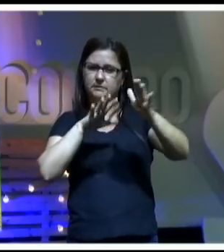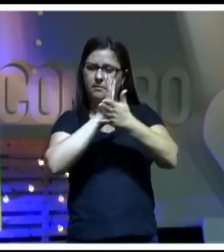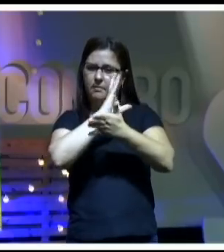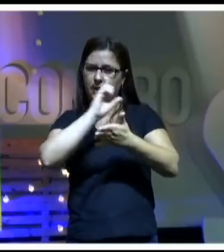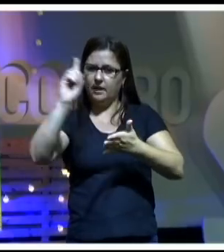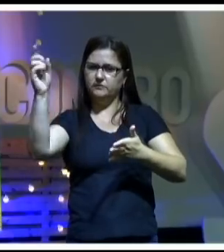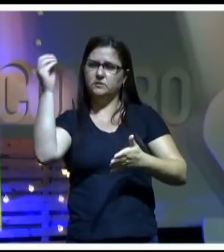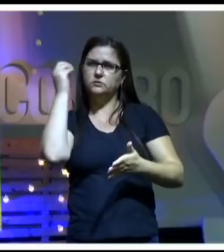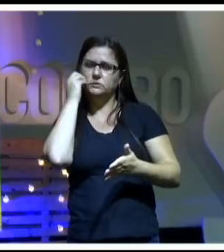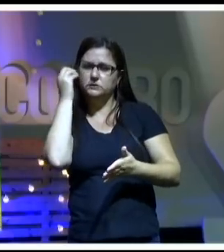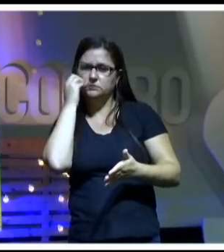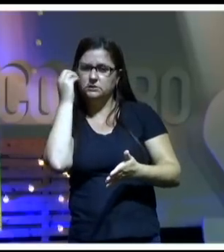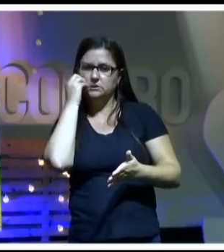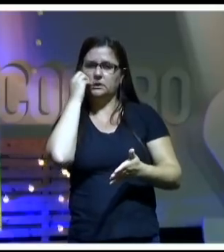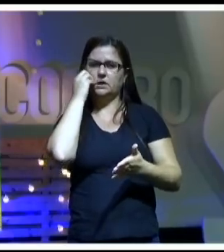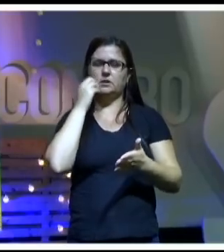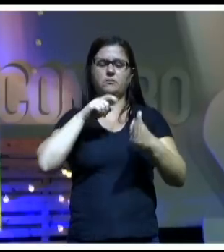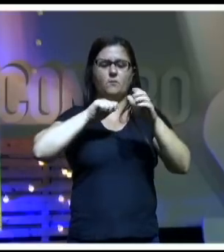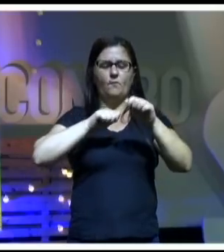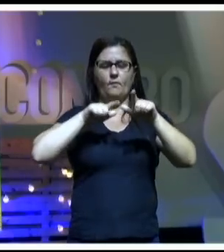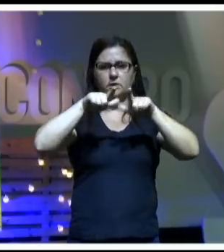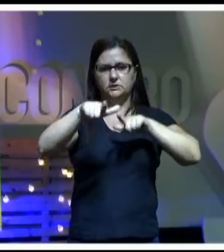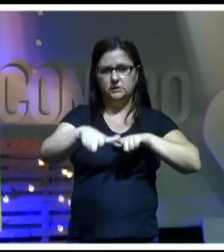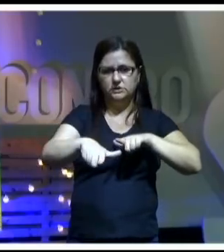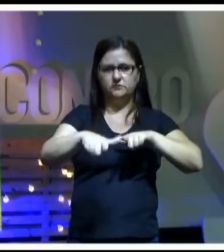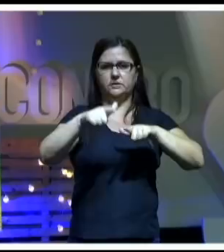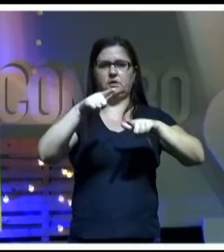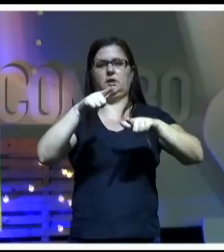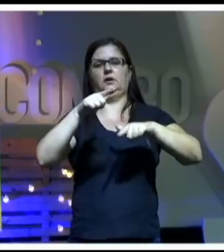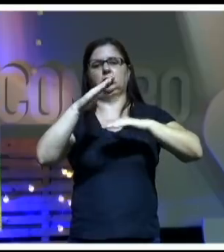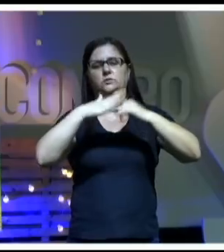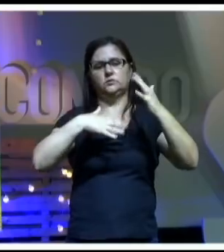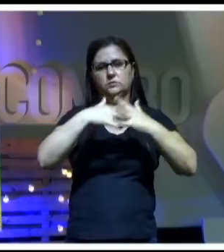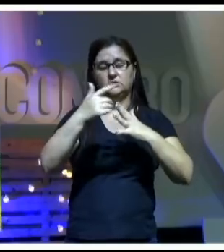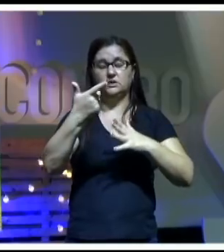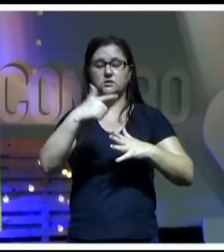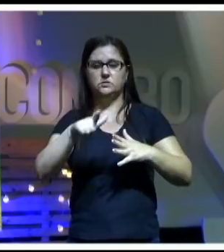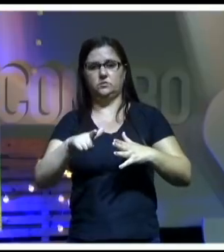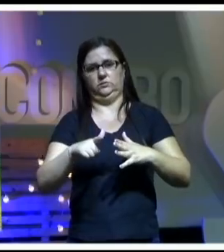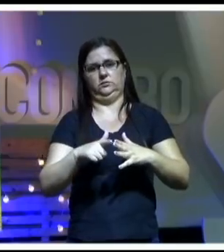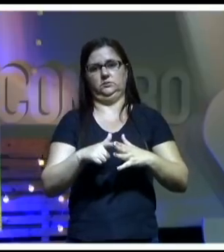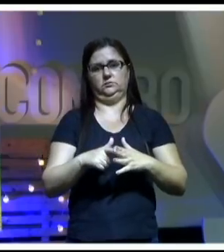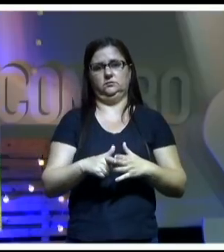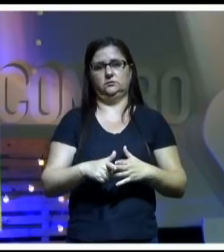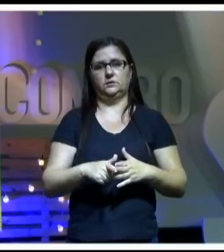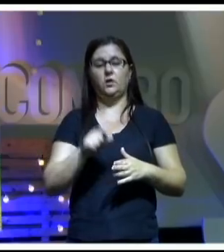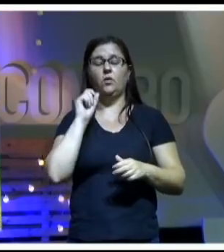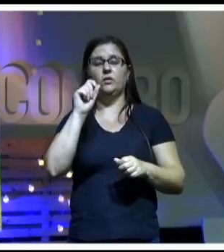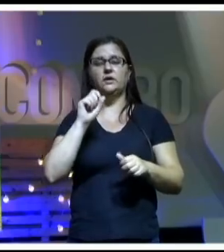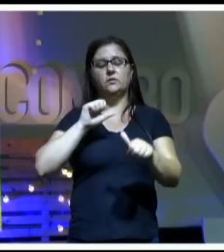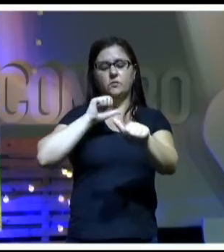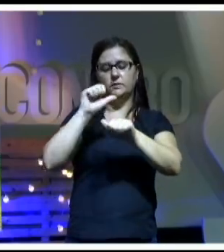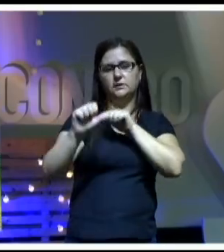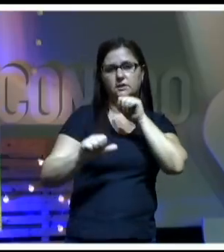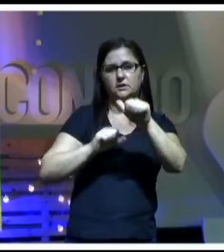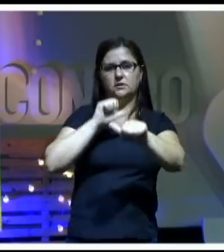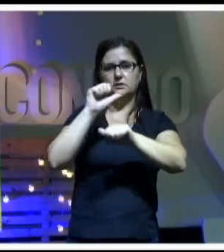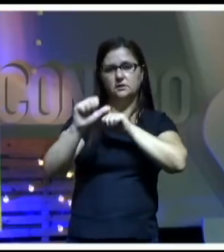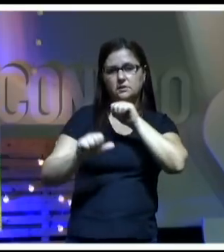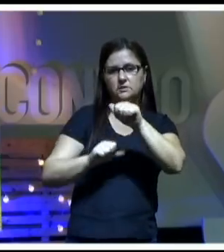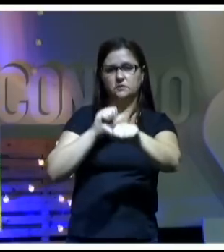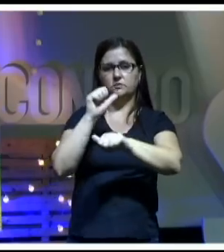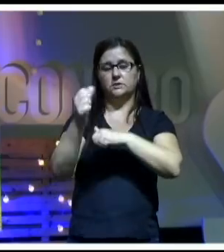experiência de formação certificados profissionais e os recursos que está acontecendo aqui uma transformação na